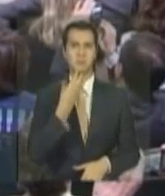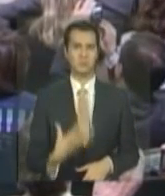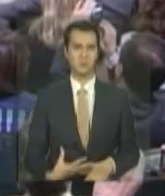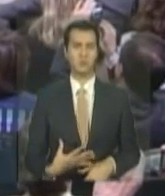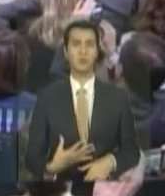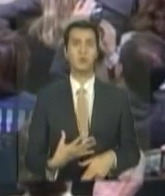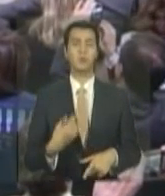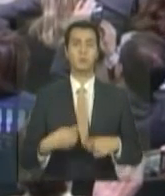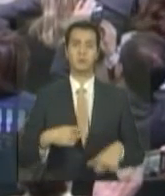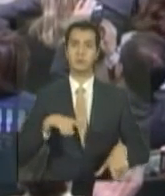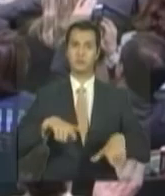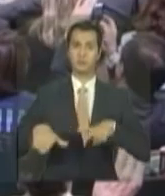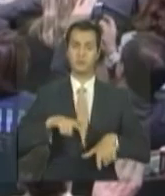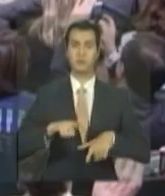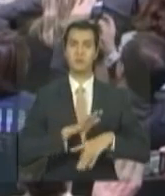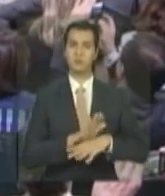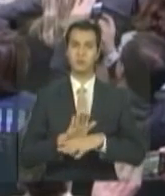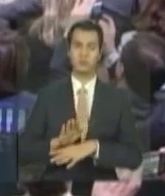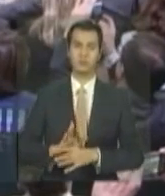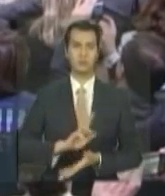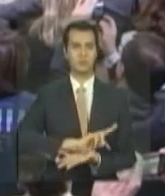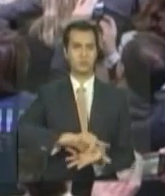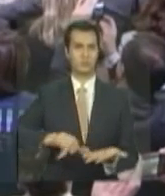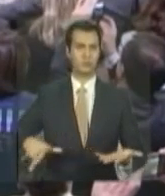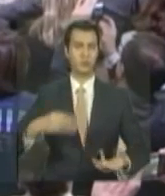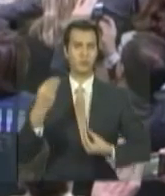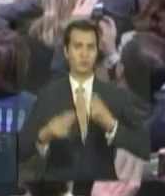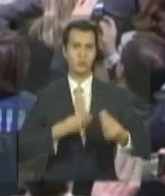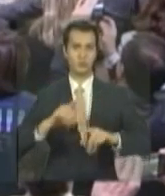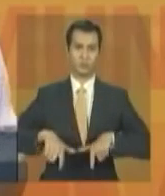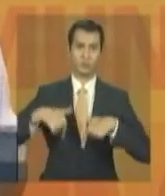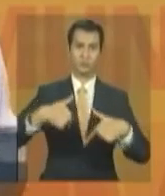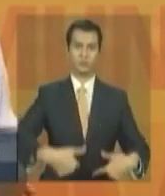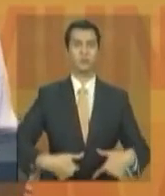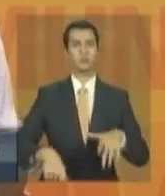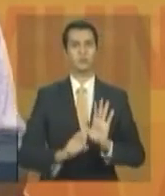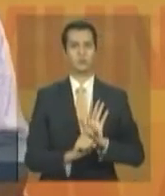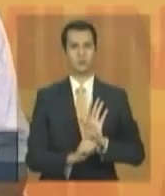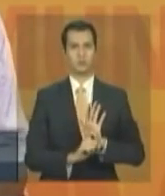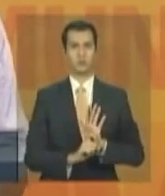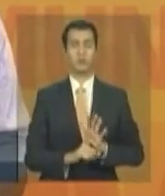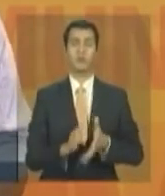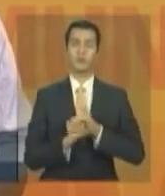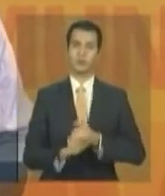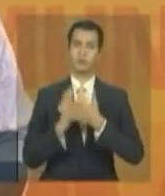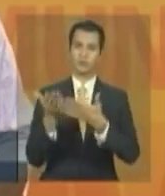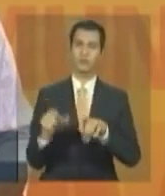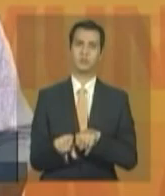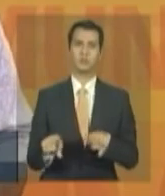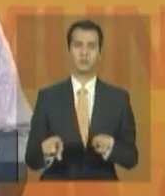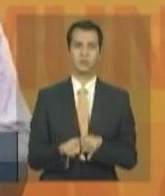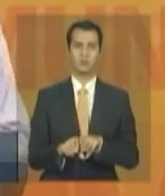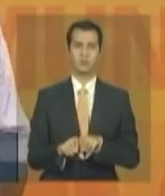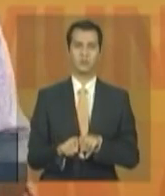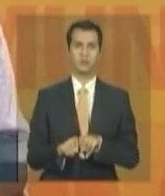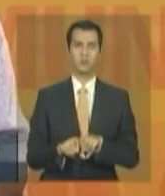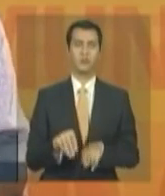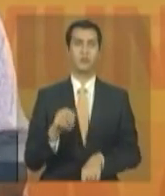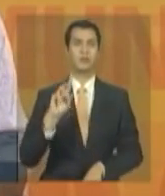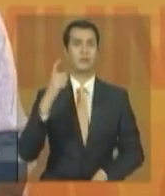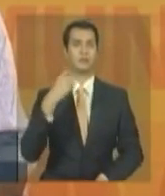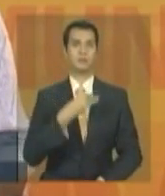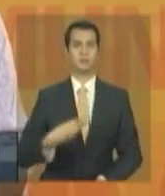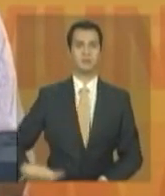questões relativas ao enfrentamento das drogas. Queria dirigir um cumprimento também à